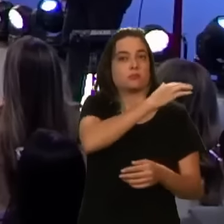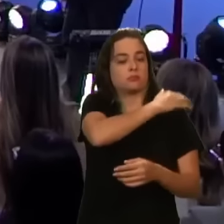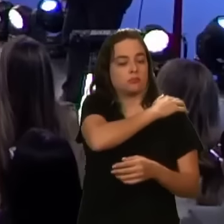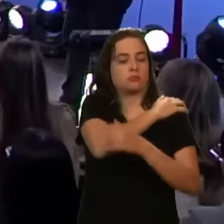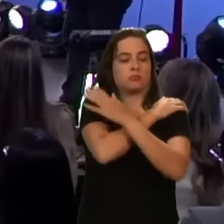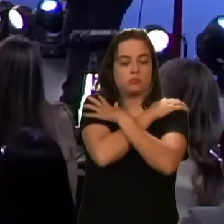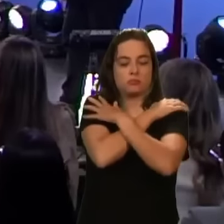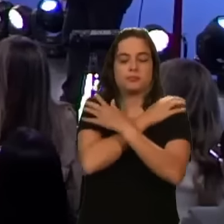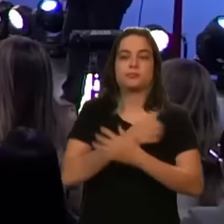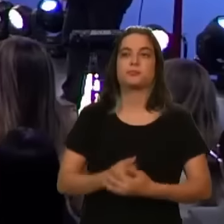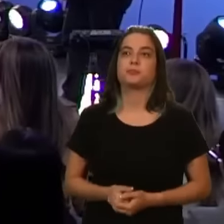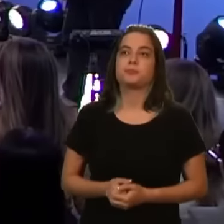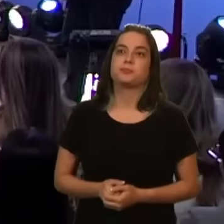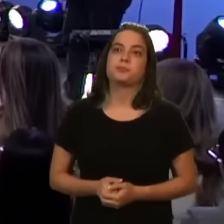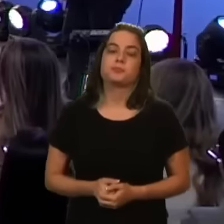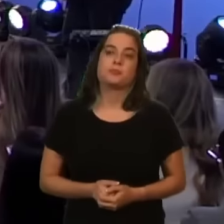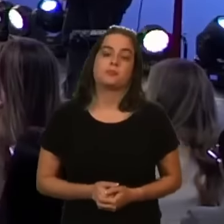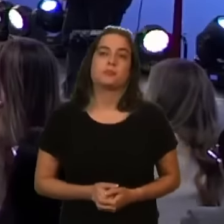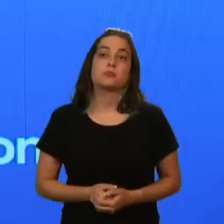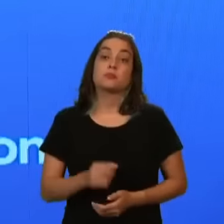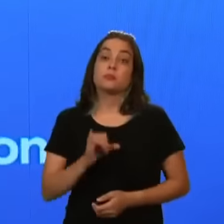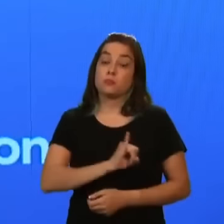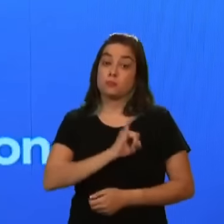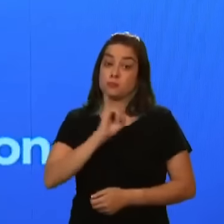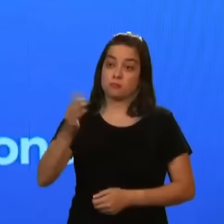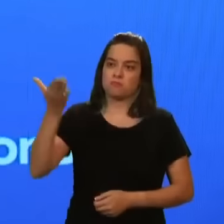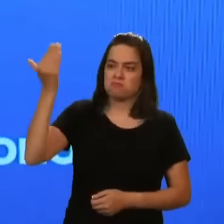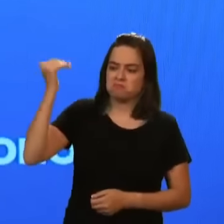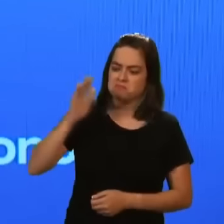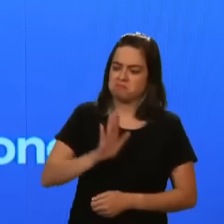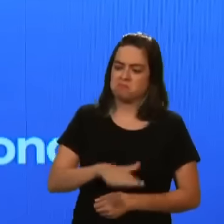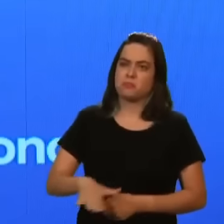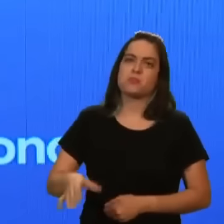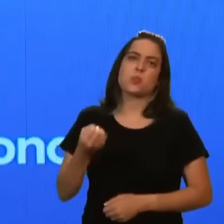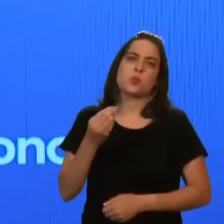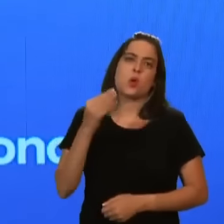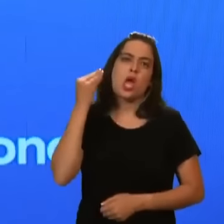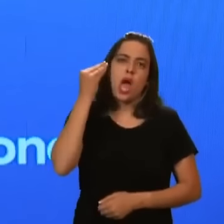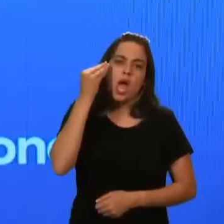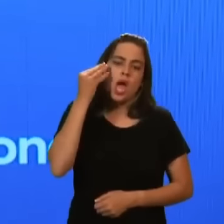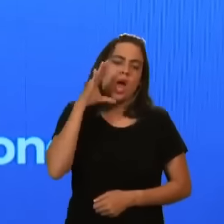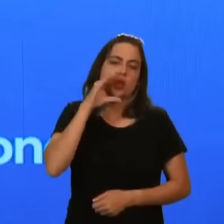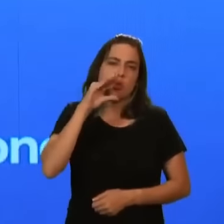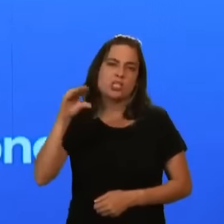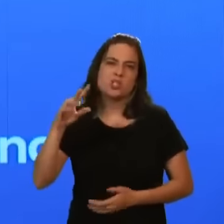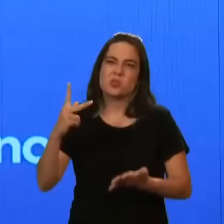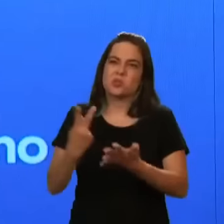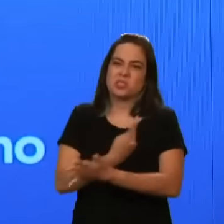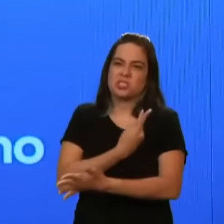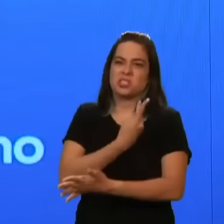não. Se na sua infância ou adolescência você sofreu maus